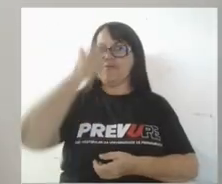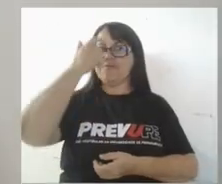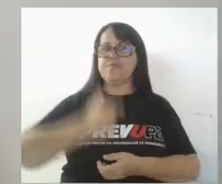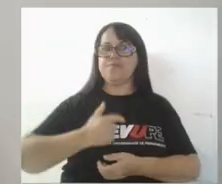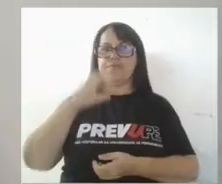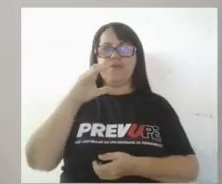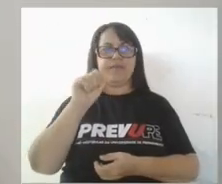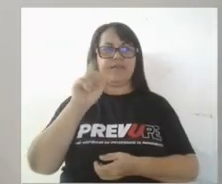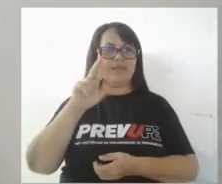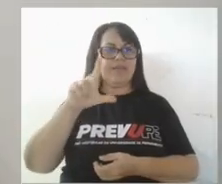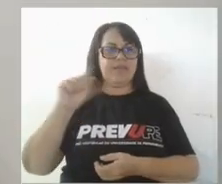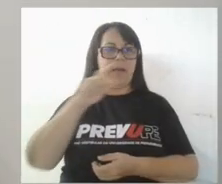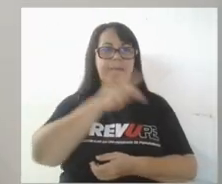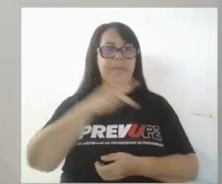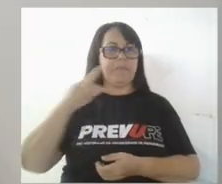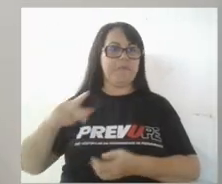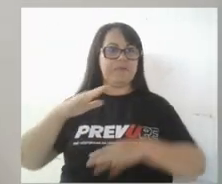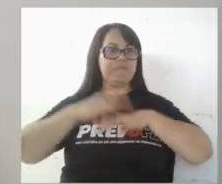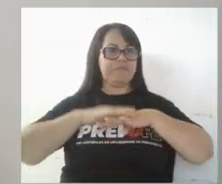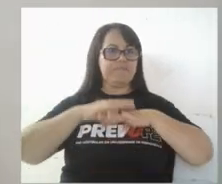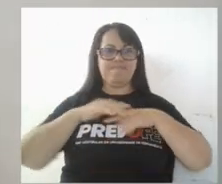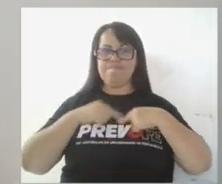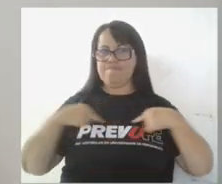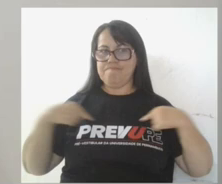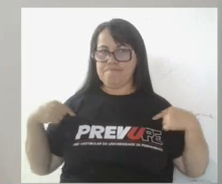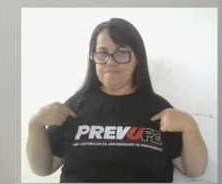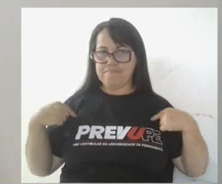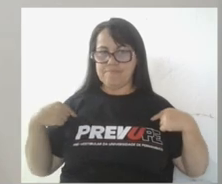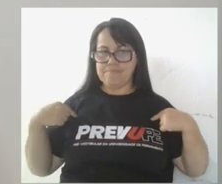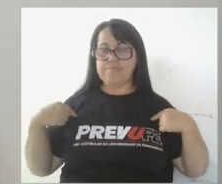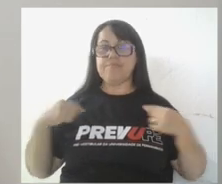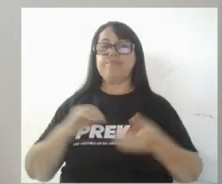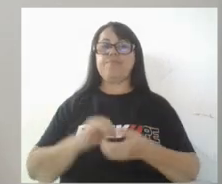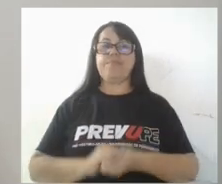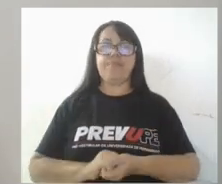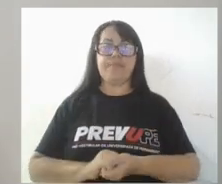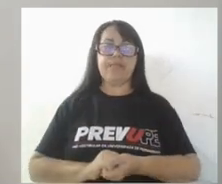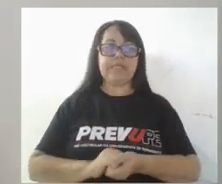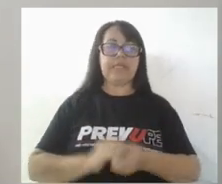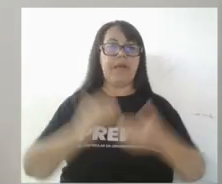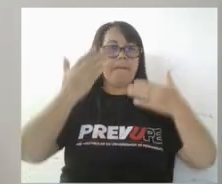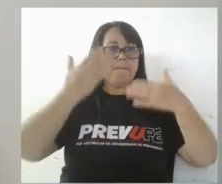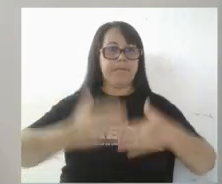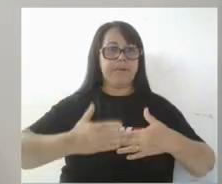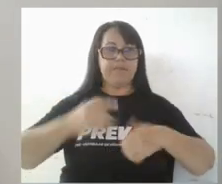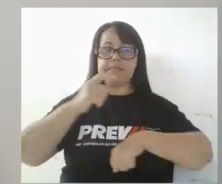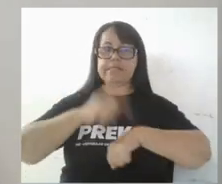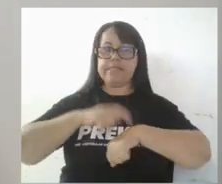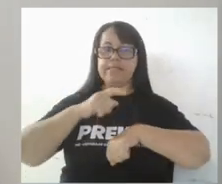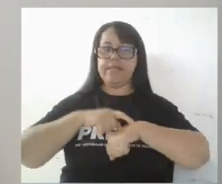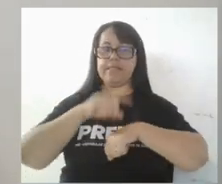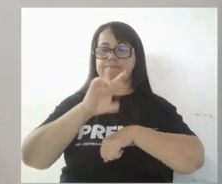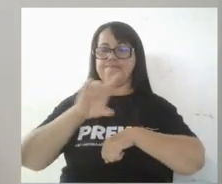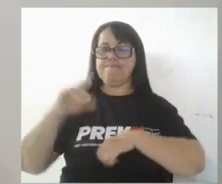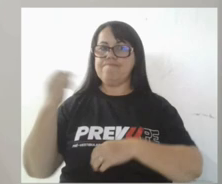Oi, pessoal, sou Carla Moura, professora formadora de matemática do Prevup. Em processos seletivos, cada minuto